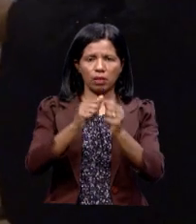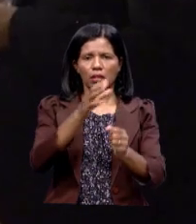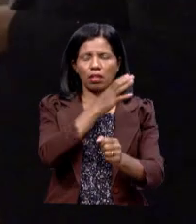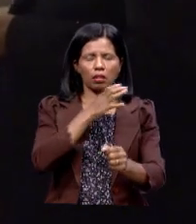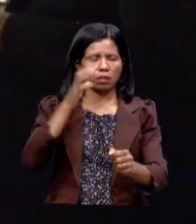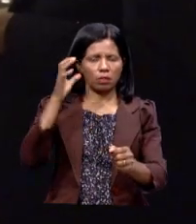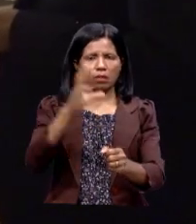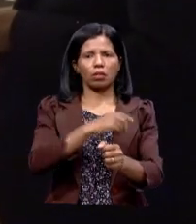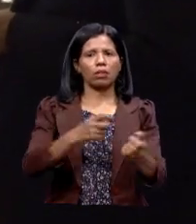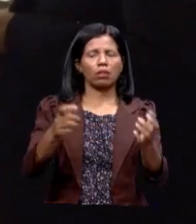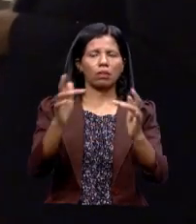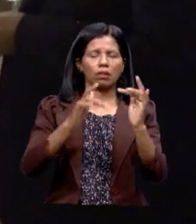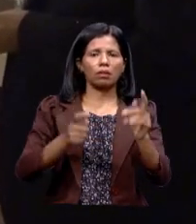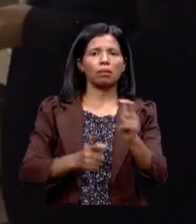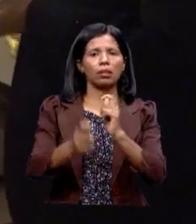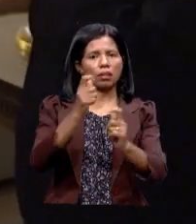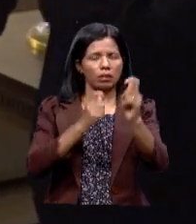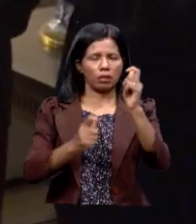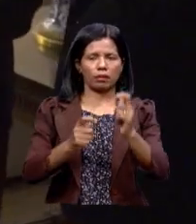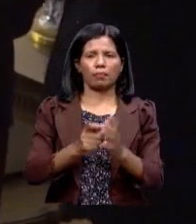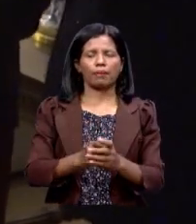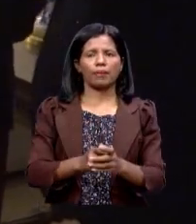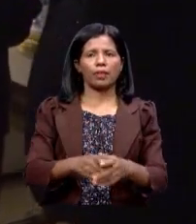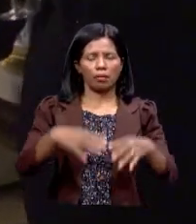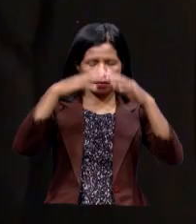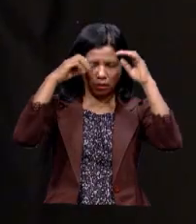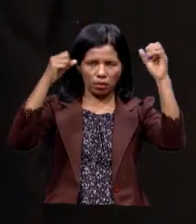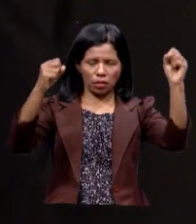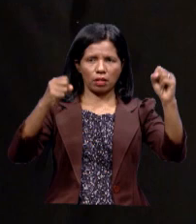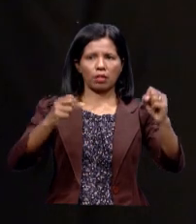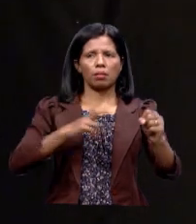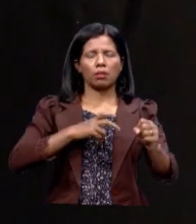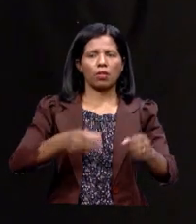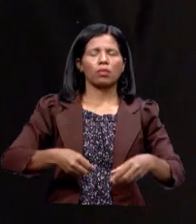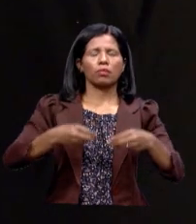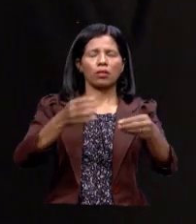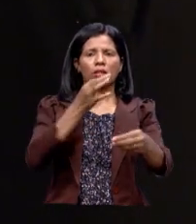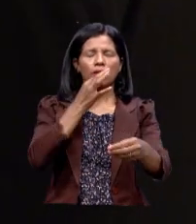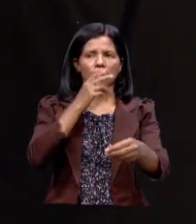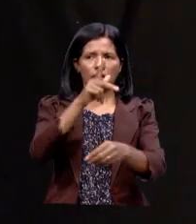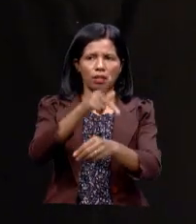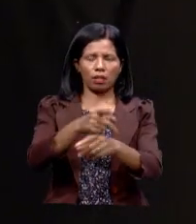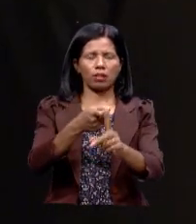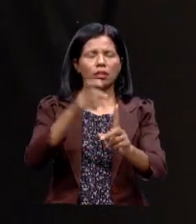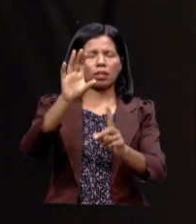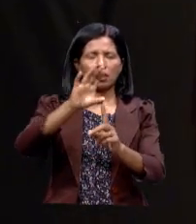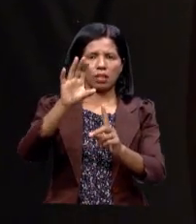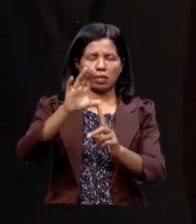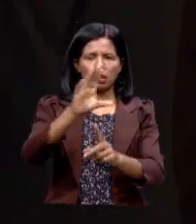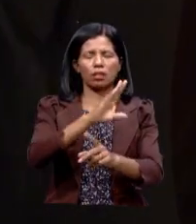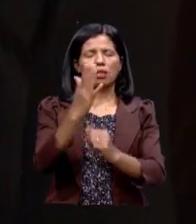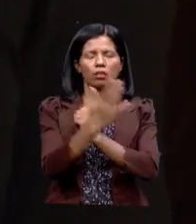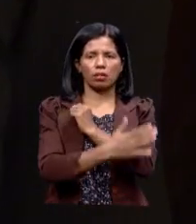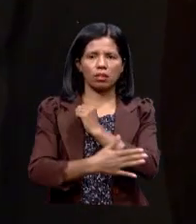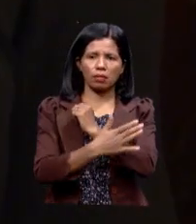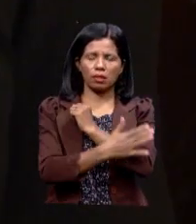no tecnologia. E a Bibang, né, Presidente de Portugal mos, oferece han kalan ba chefe Estado Husinação CPLP Sira Hamutuk ho